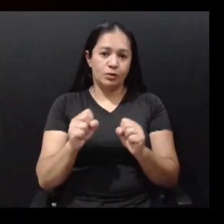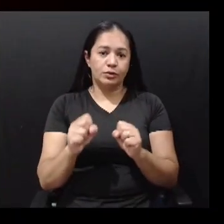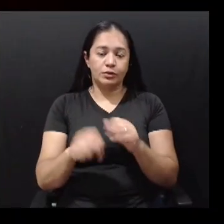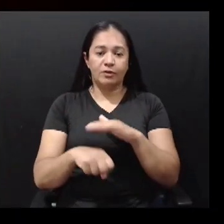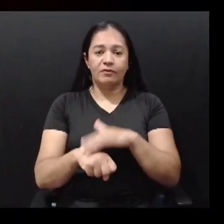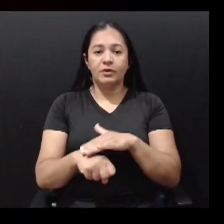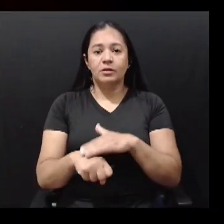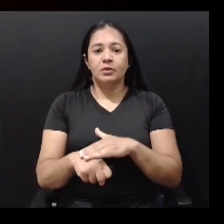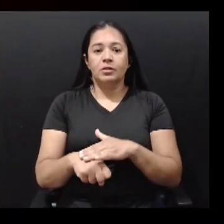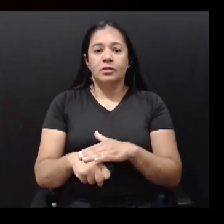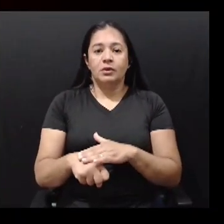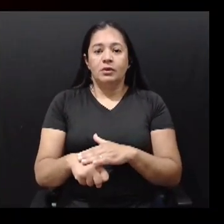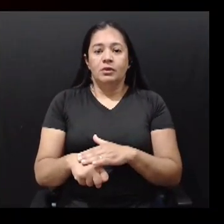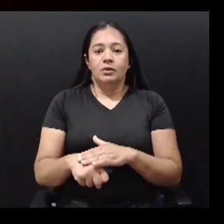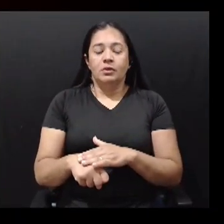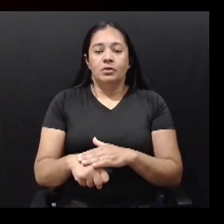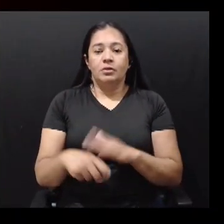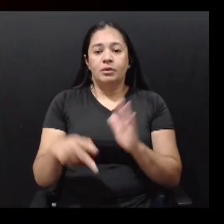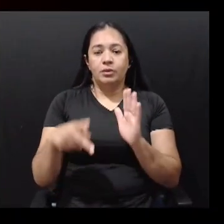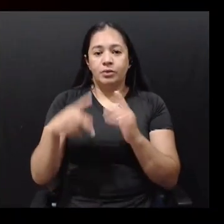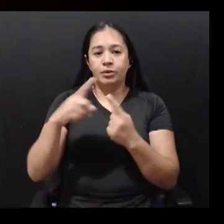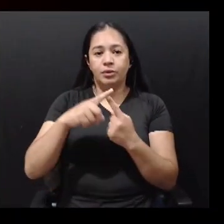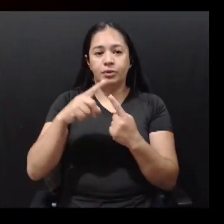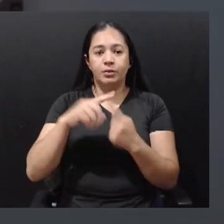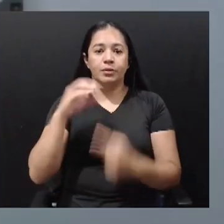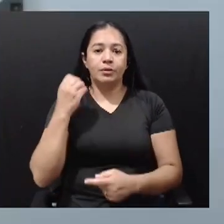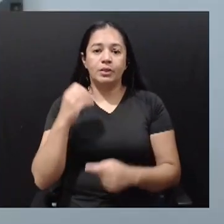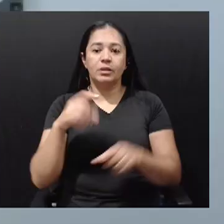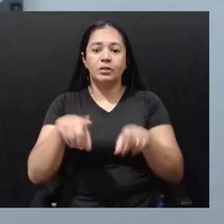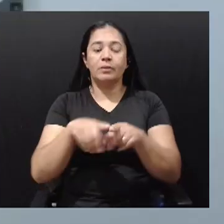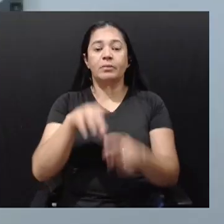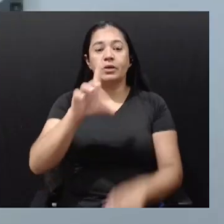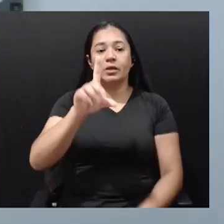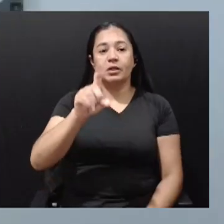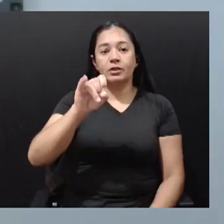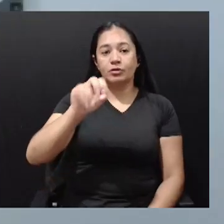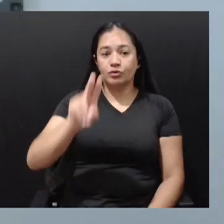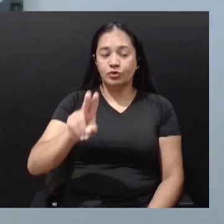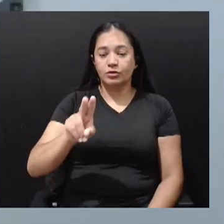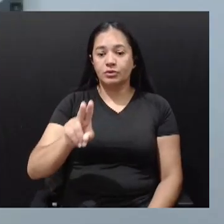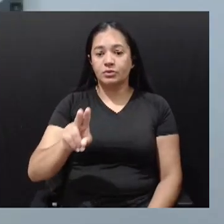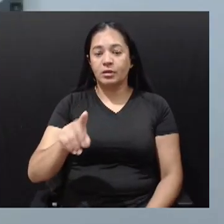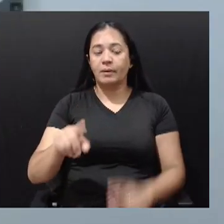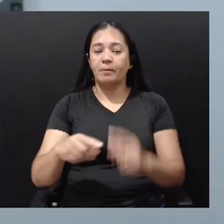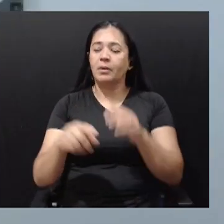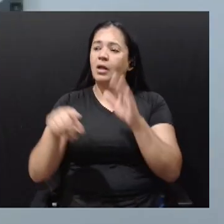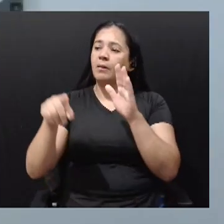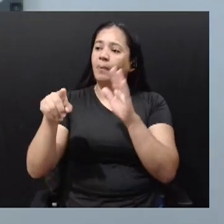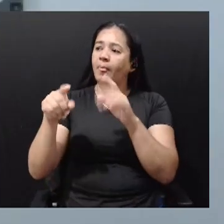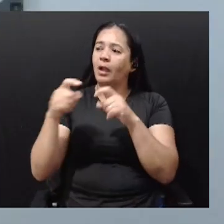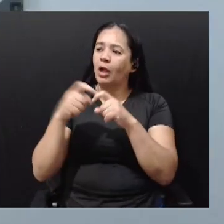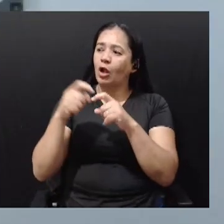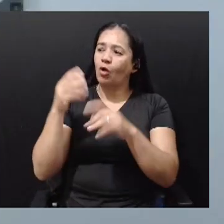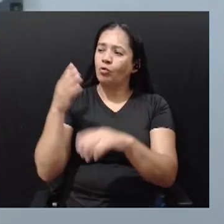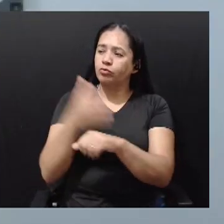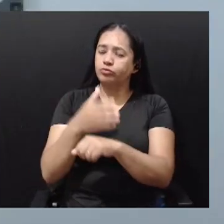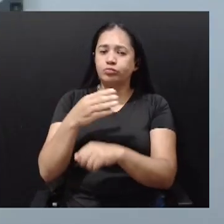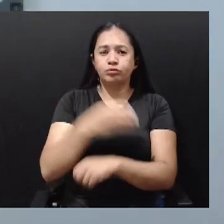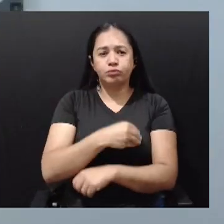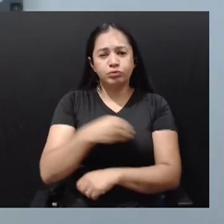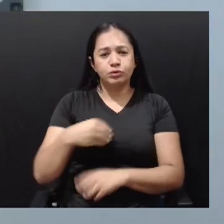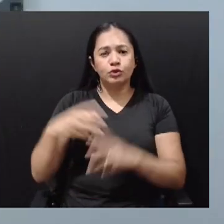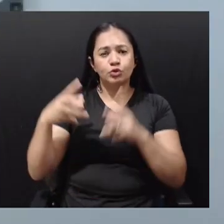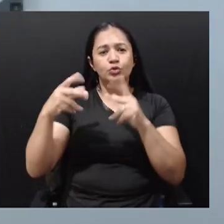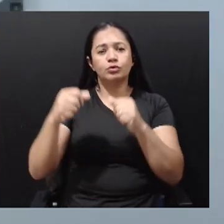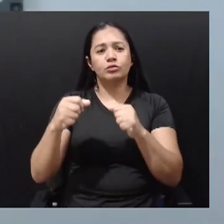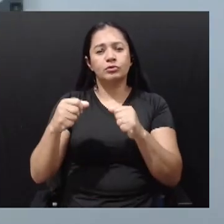essa progesterona, né, tanto no caso do DIU quanto do Implanon. A consulta médica, todos os exames são imprescindíveis,